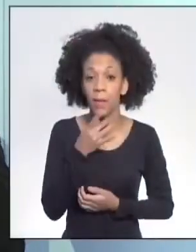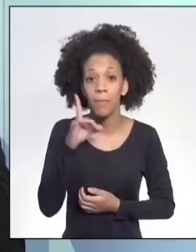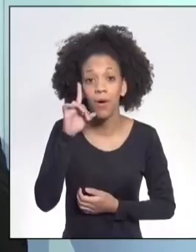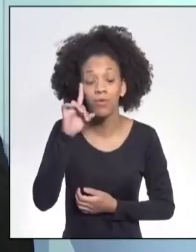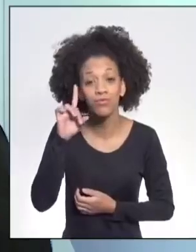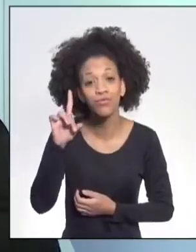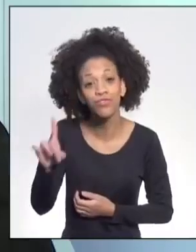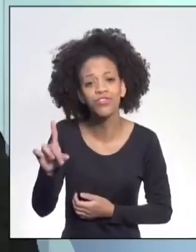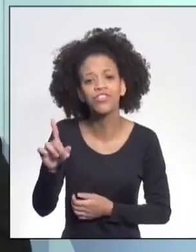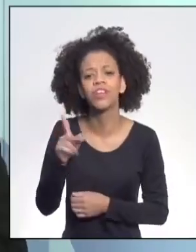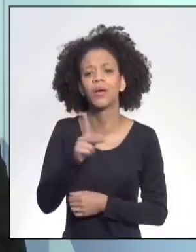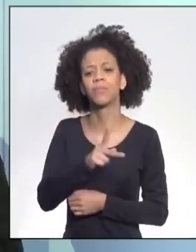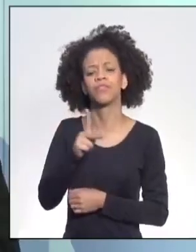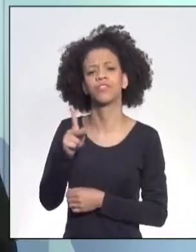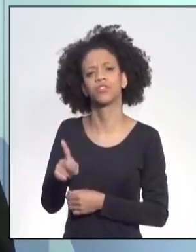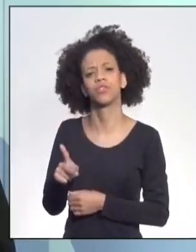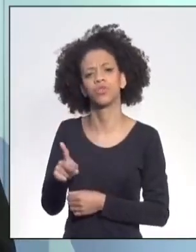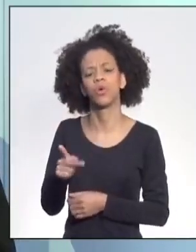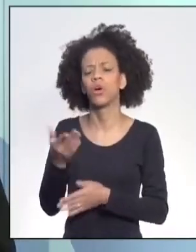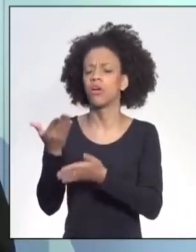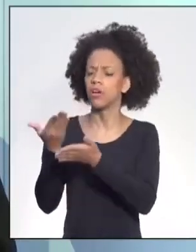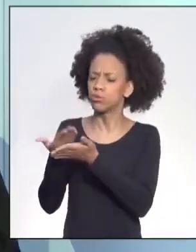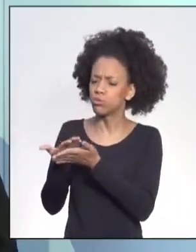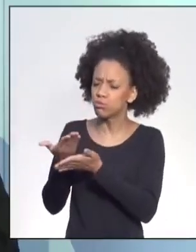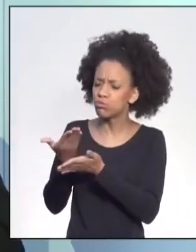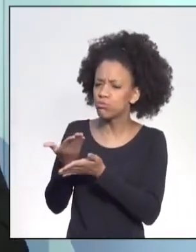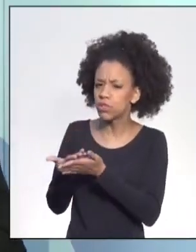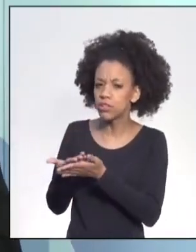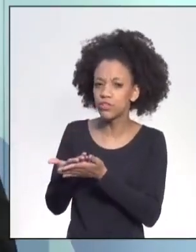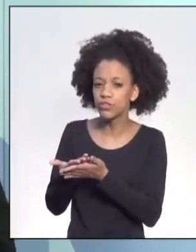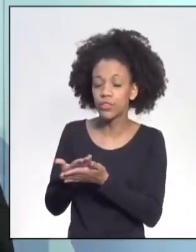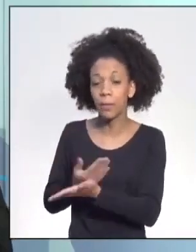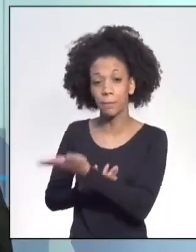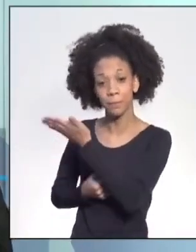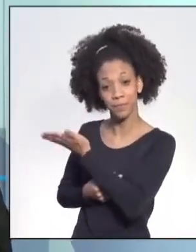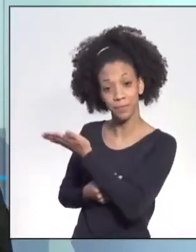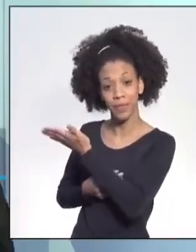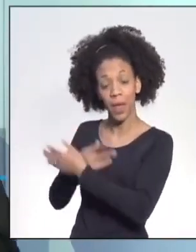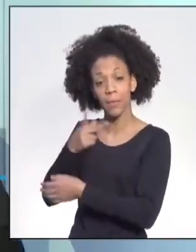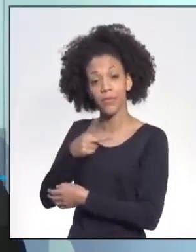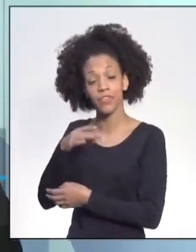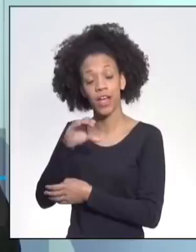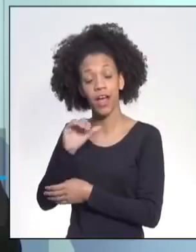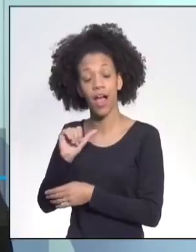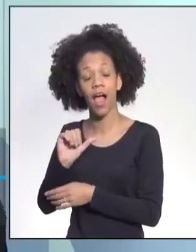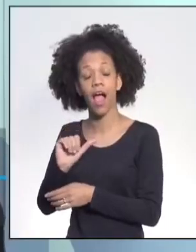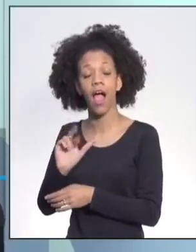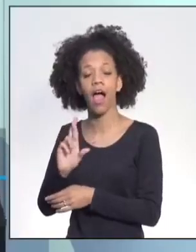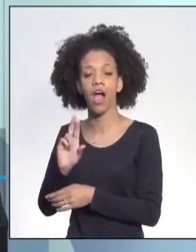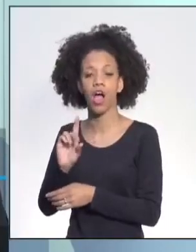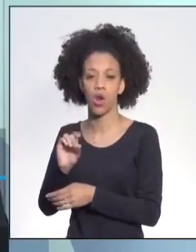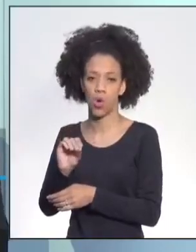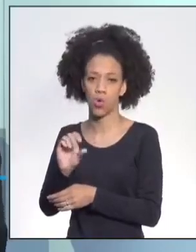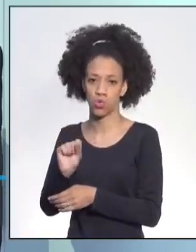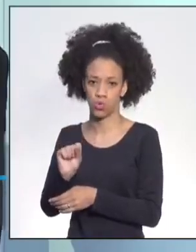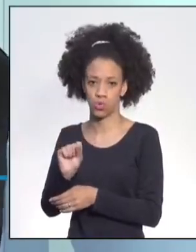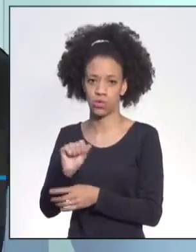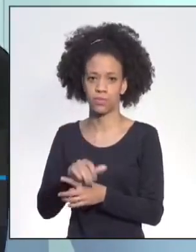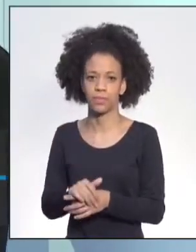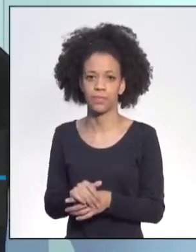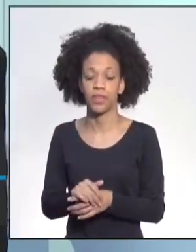Muito bom dia, professores, estudantes. Eu sou o professor Carlos Neri. Comigo está aqui a